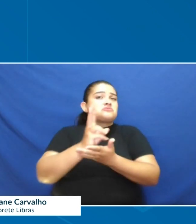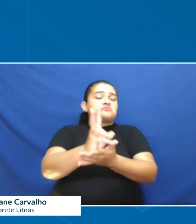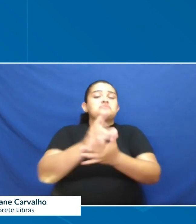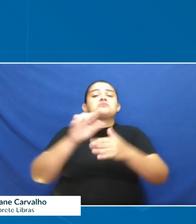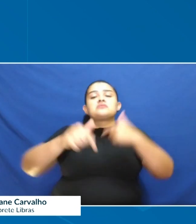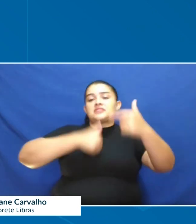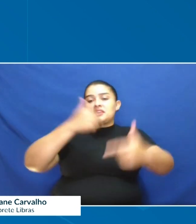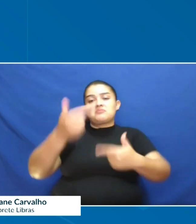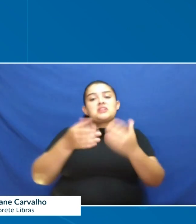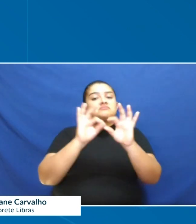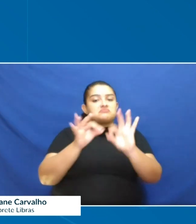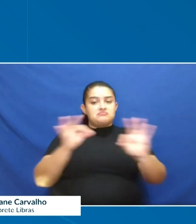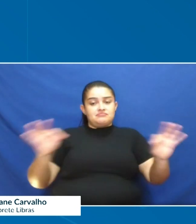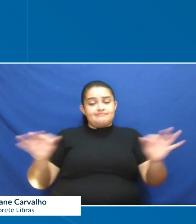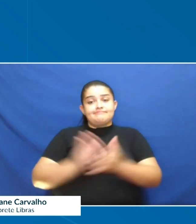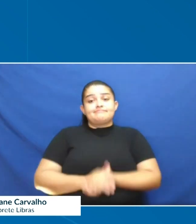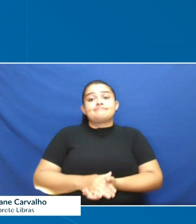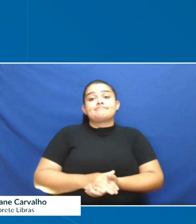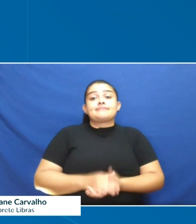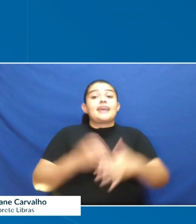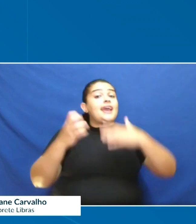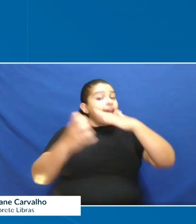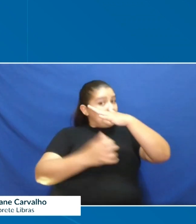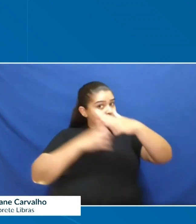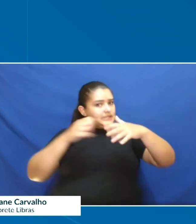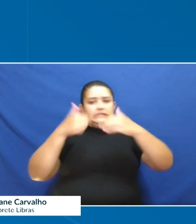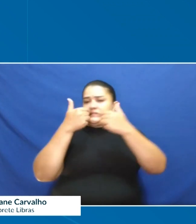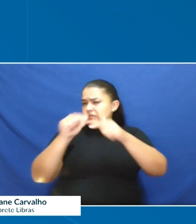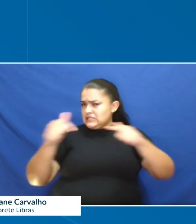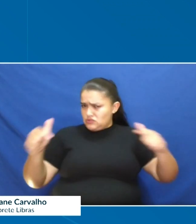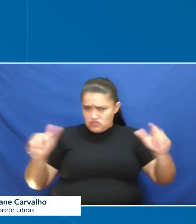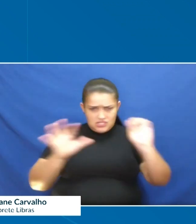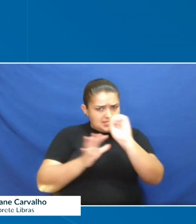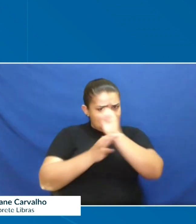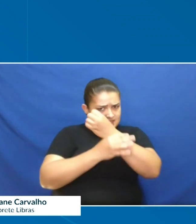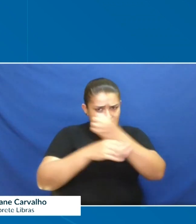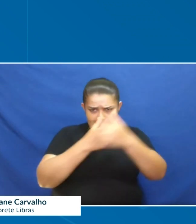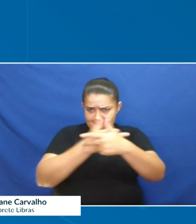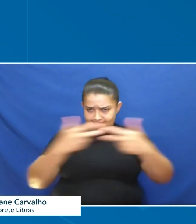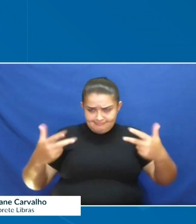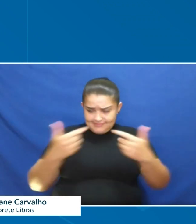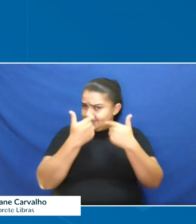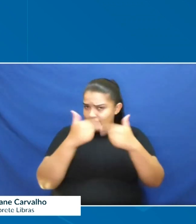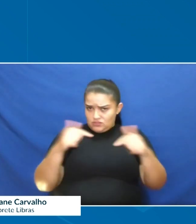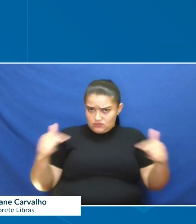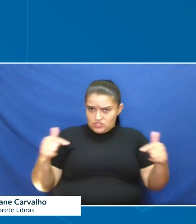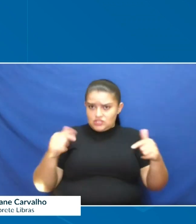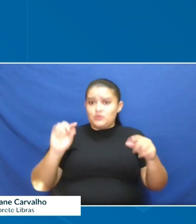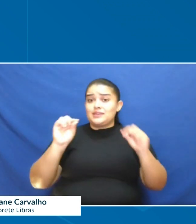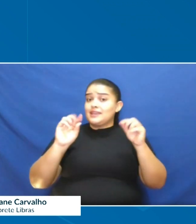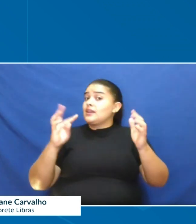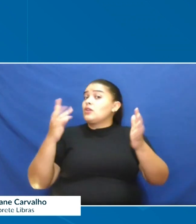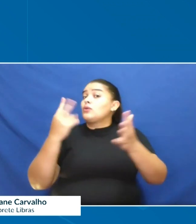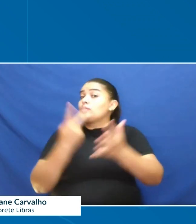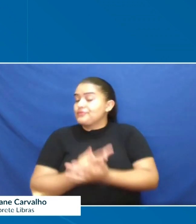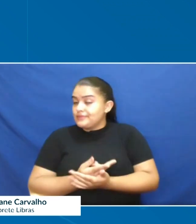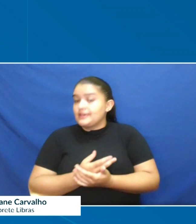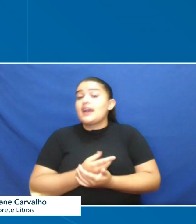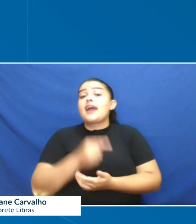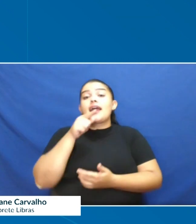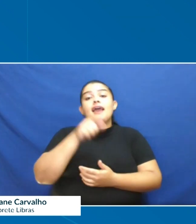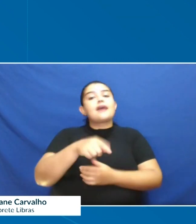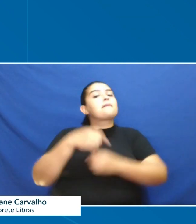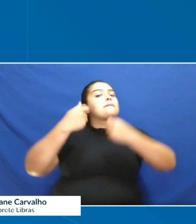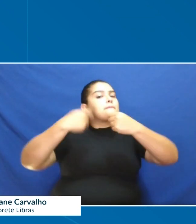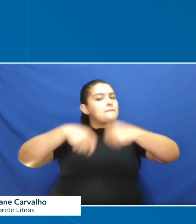correta. As que não tinham procedimentos de segurança, né? Aí elas,